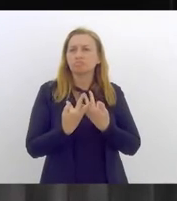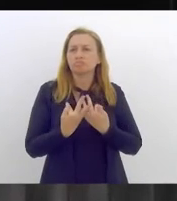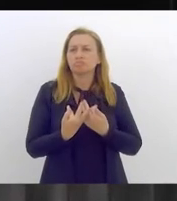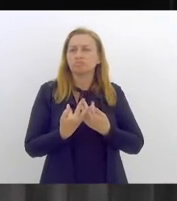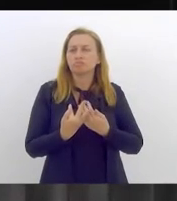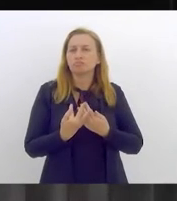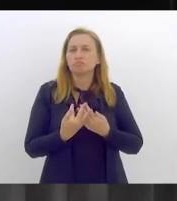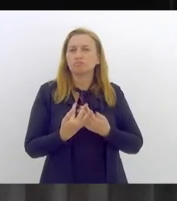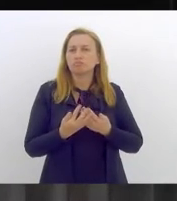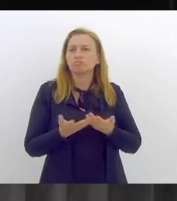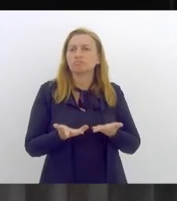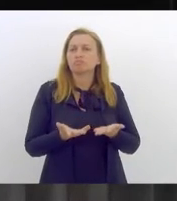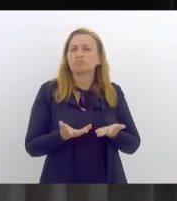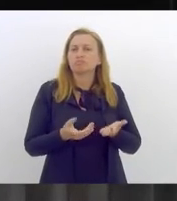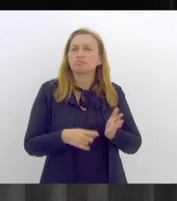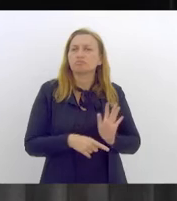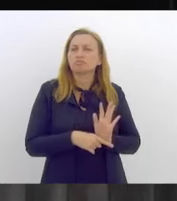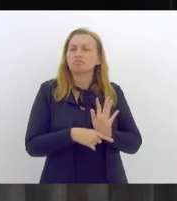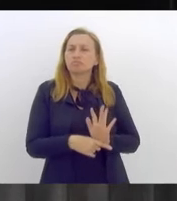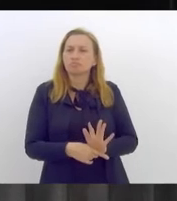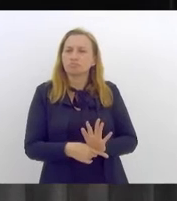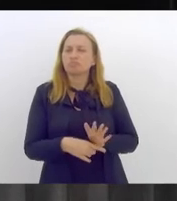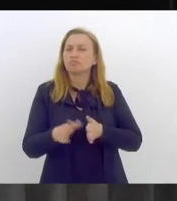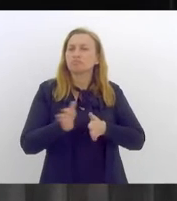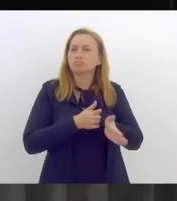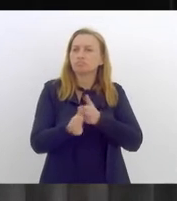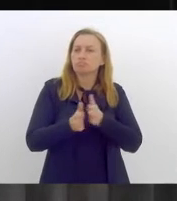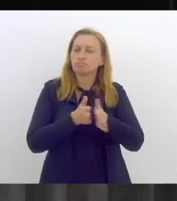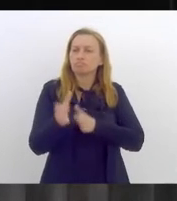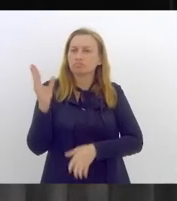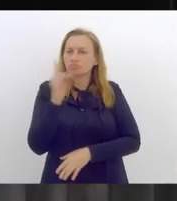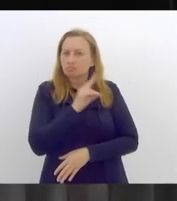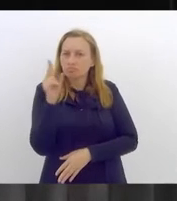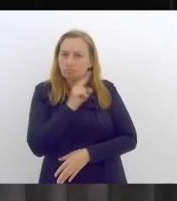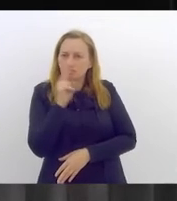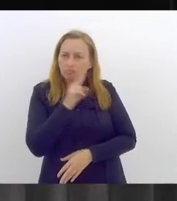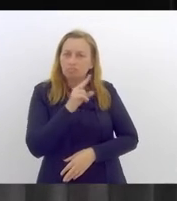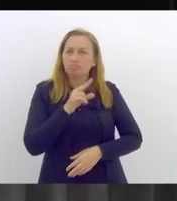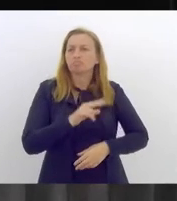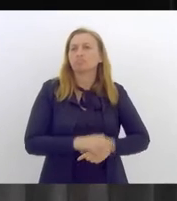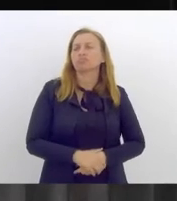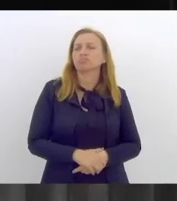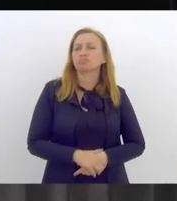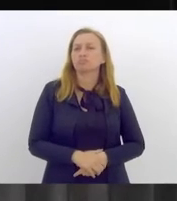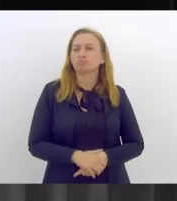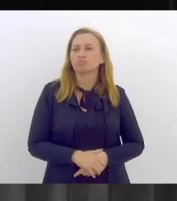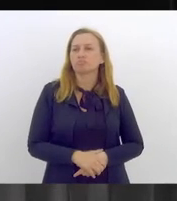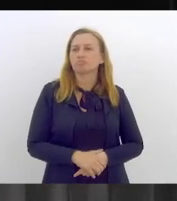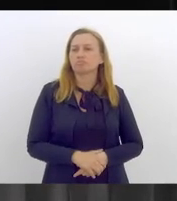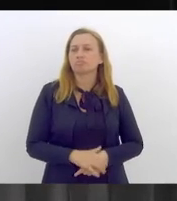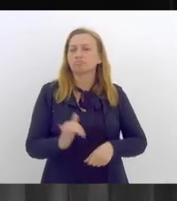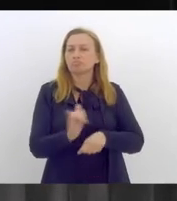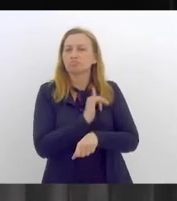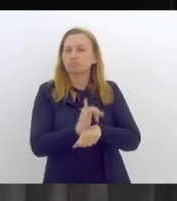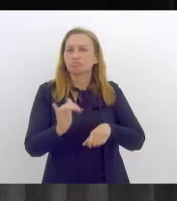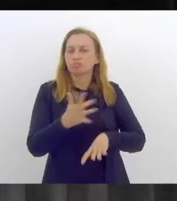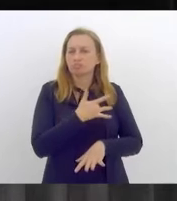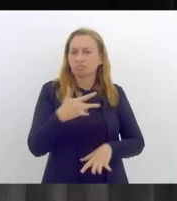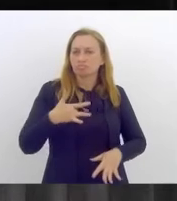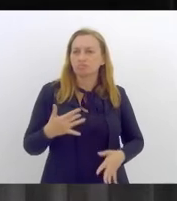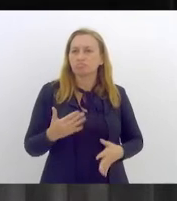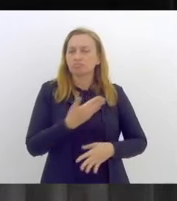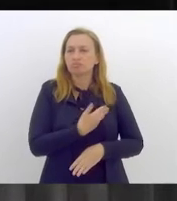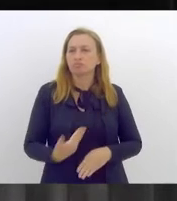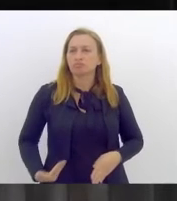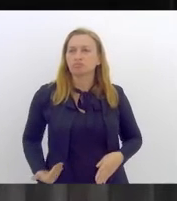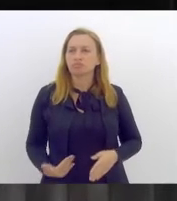complementem a busca ativa e garantam o acesso mais rápido possível aos mecanismos de saúde. O